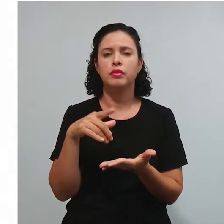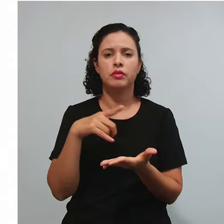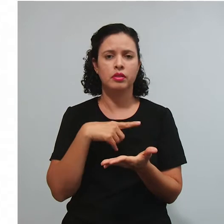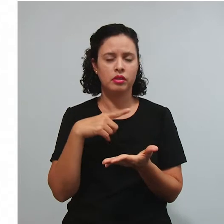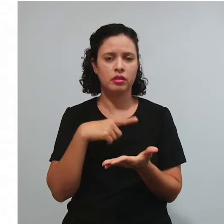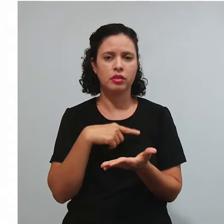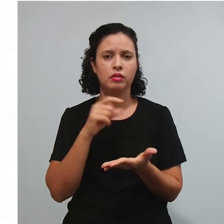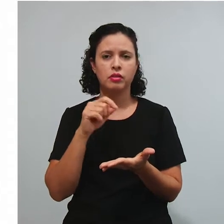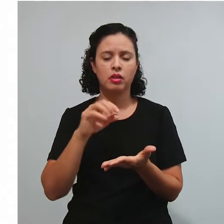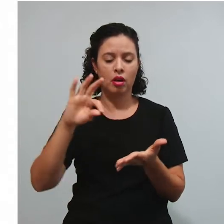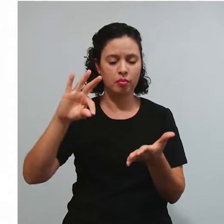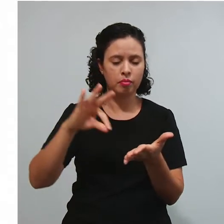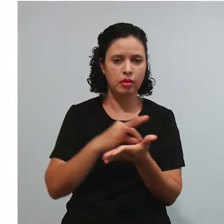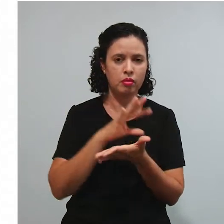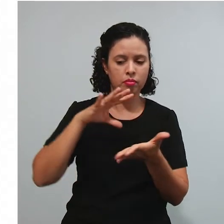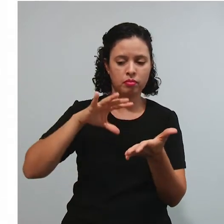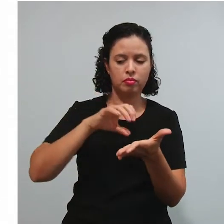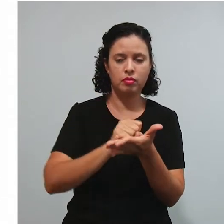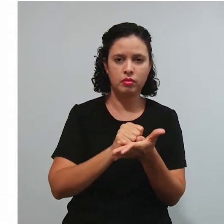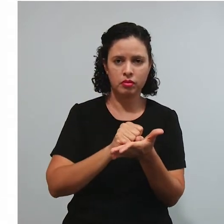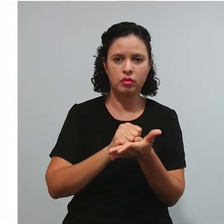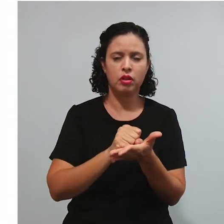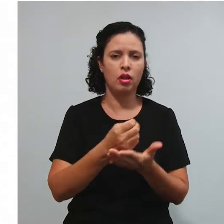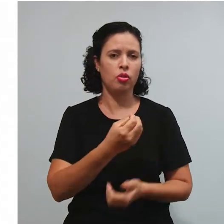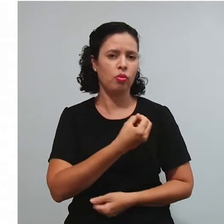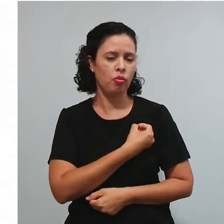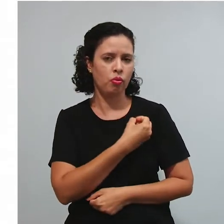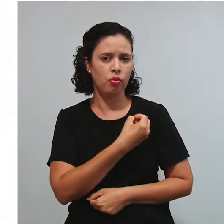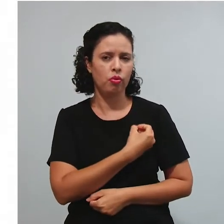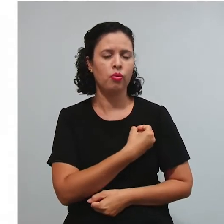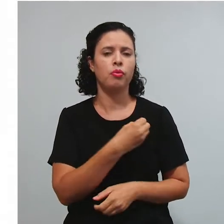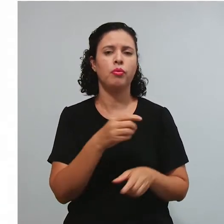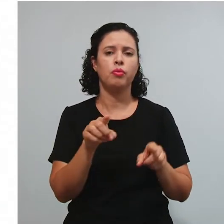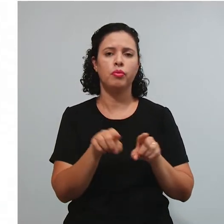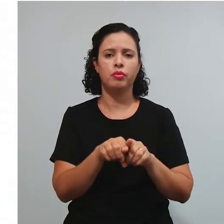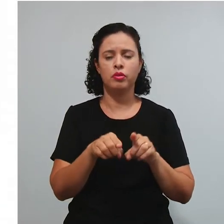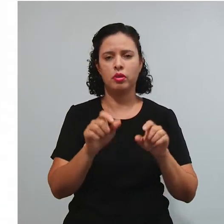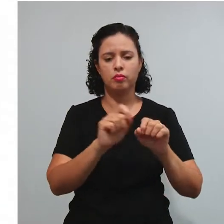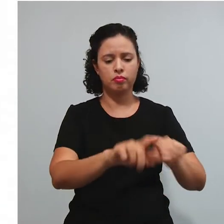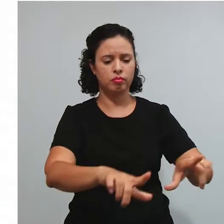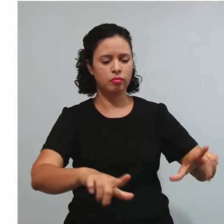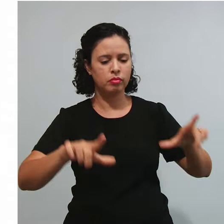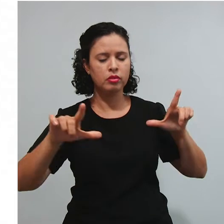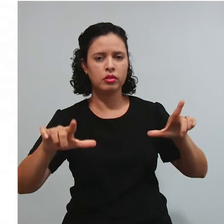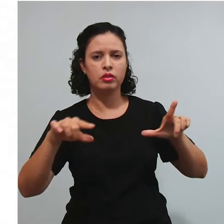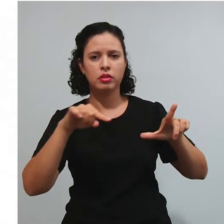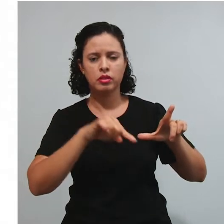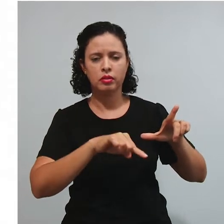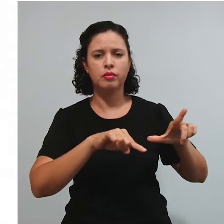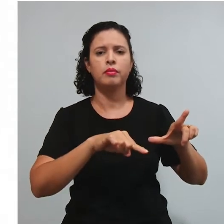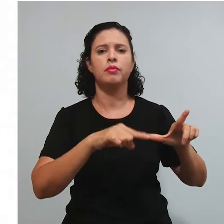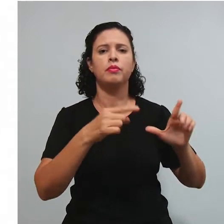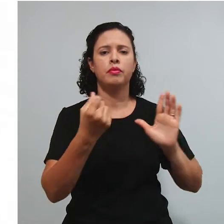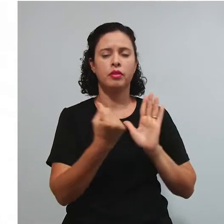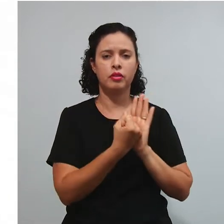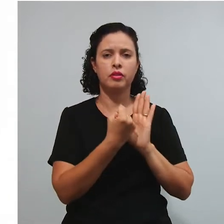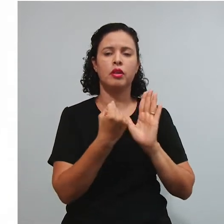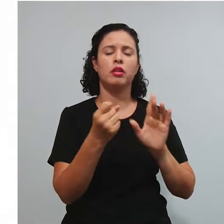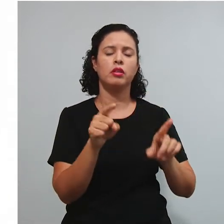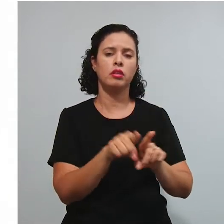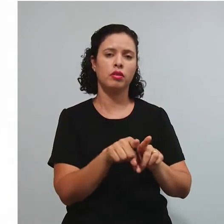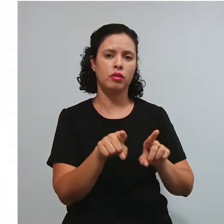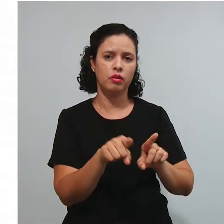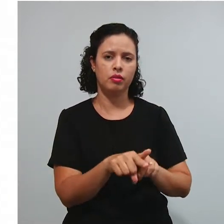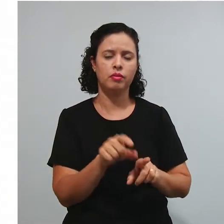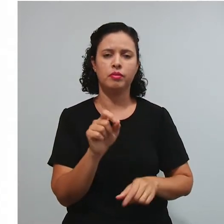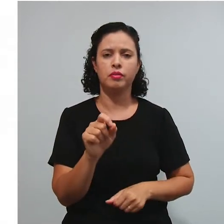vai haver o registro das notas, a emissão de certificados, diplomas, e vai